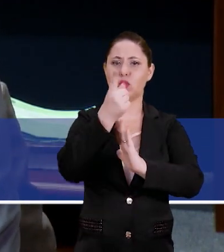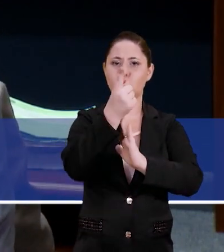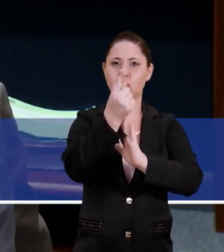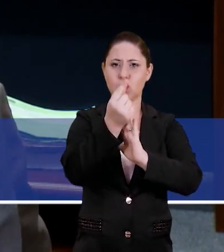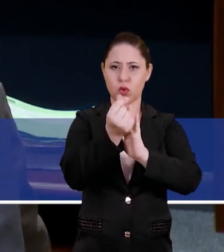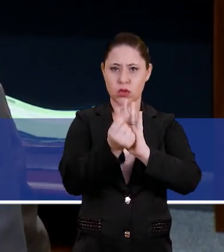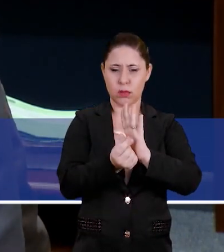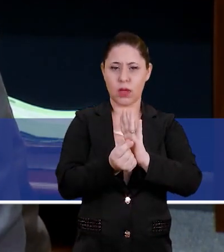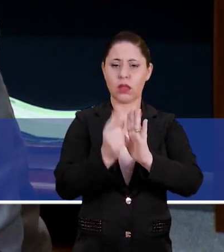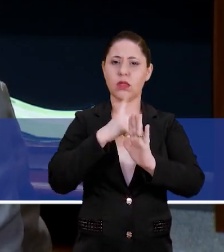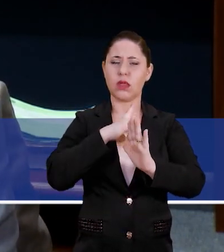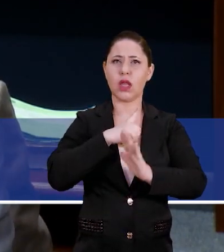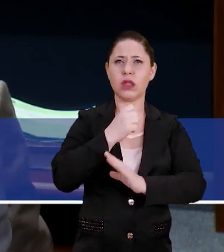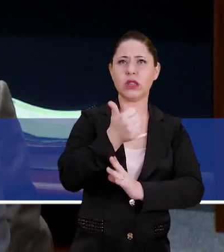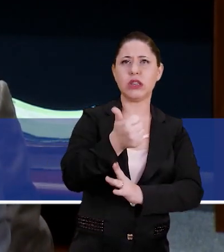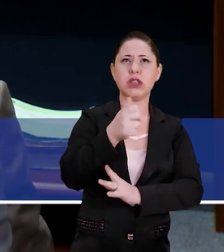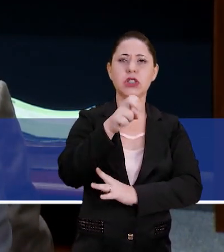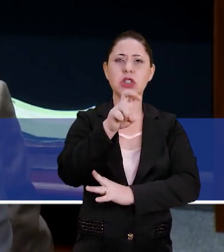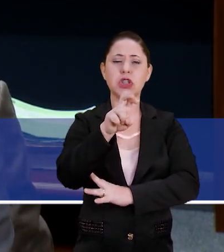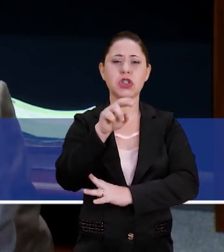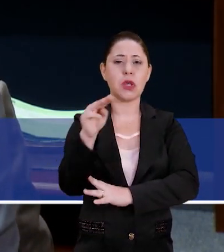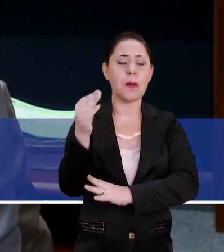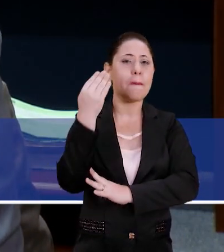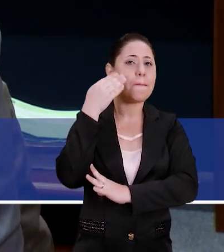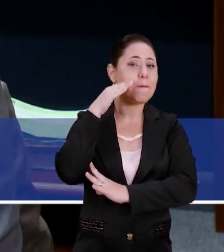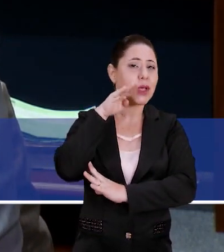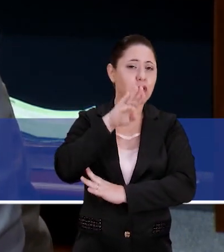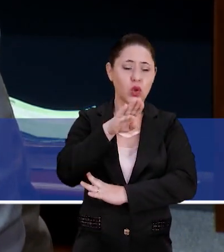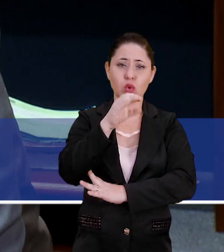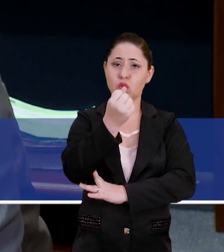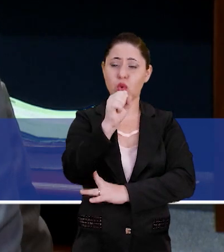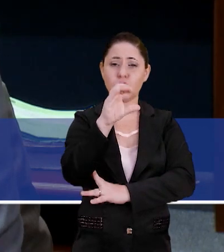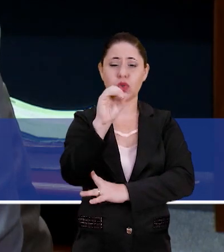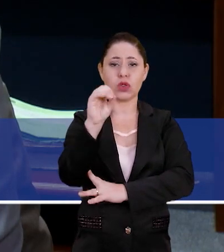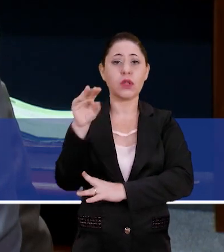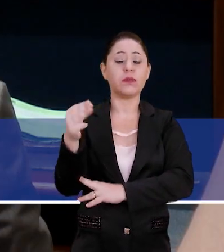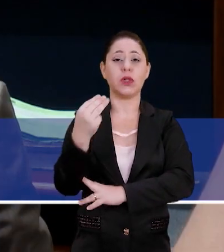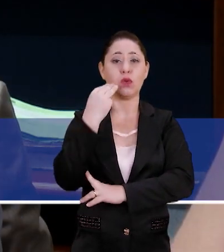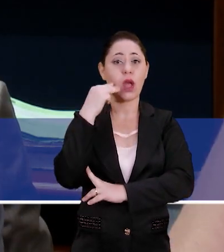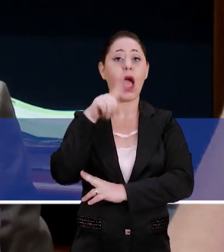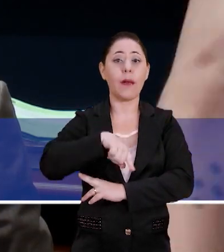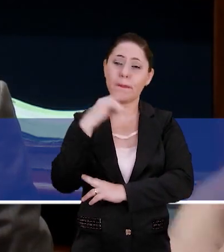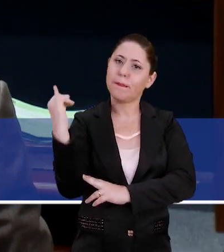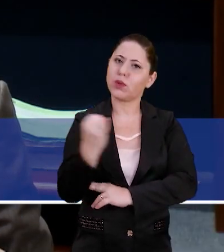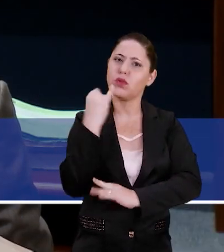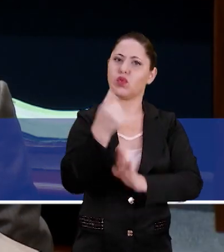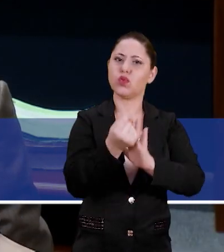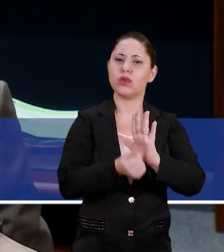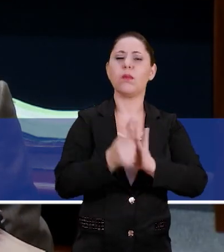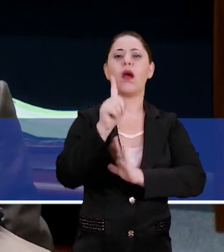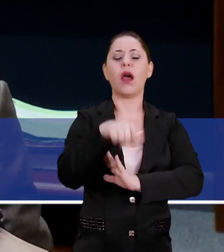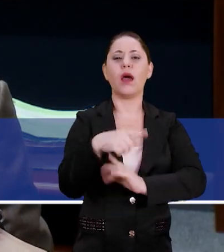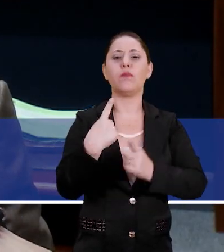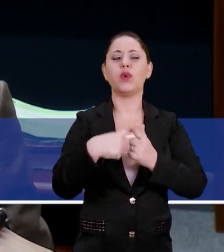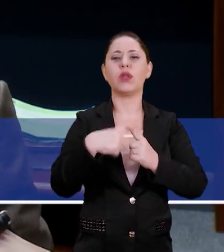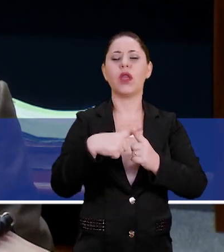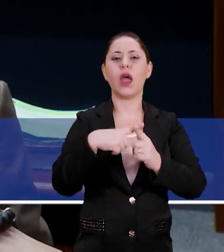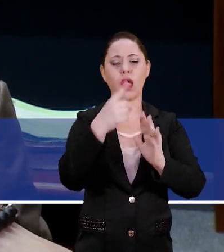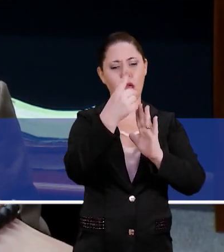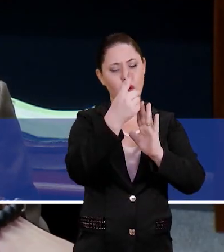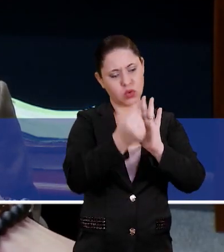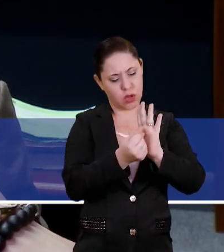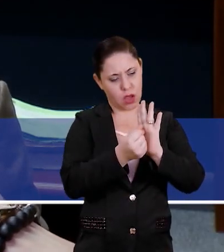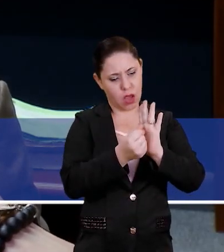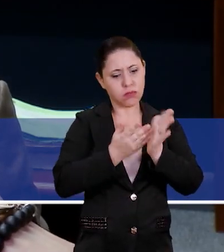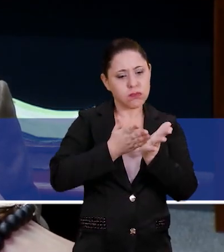ao orçamento que tem o seu total de 15 bilhões e 800 milhões. A importância do orçamento é ele que